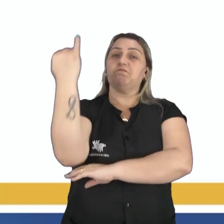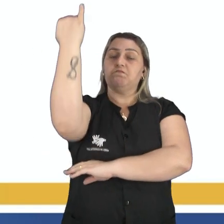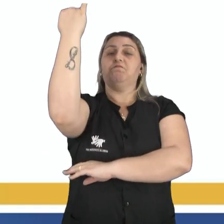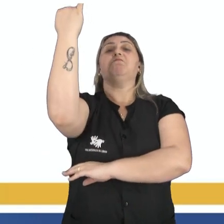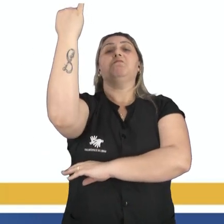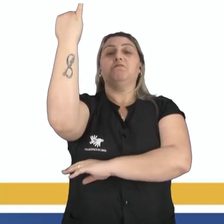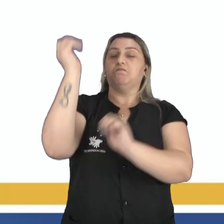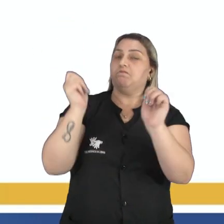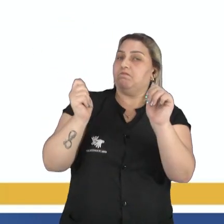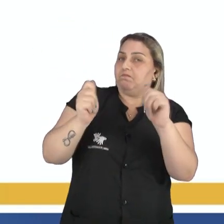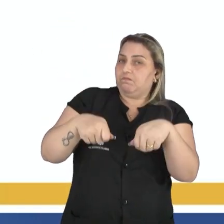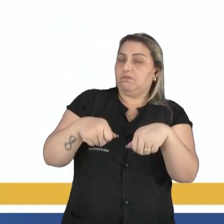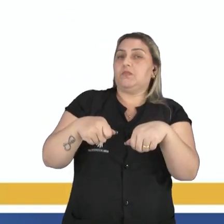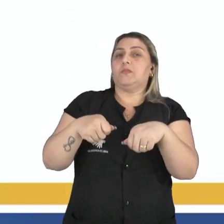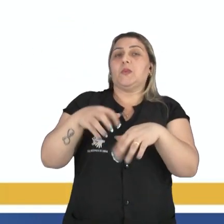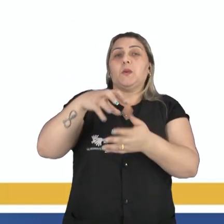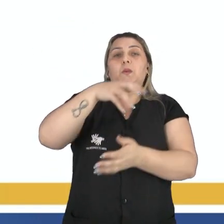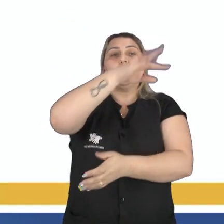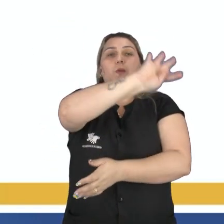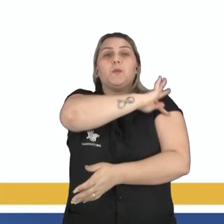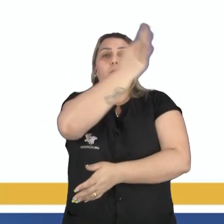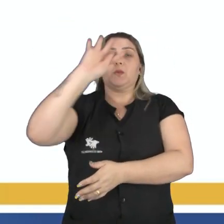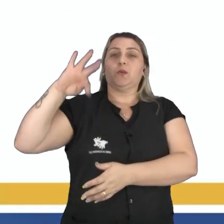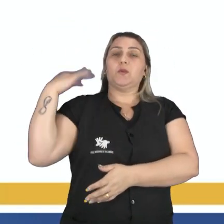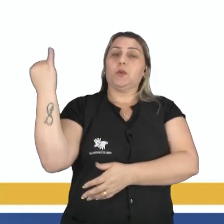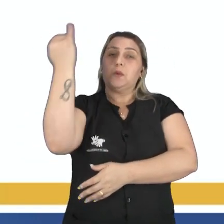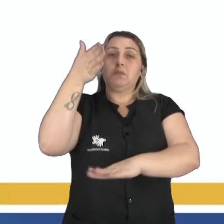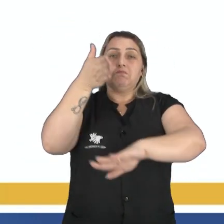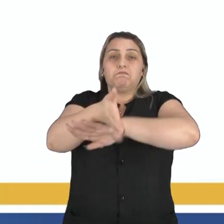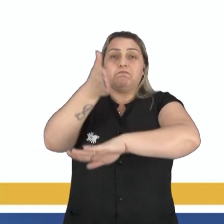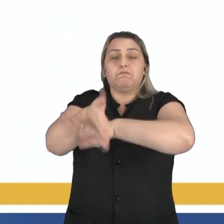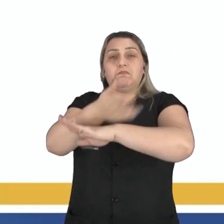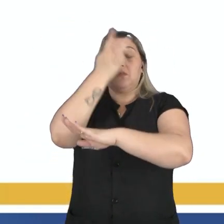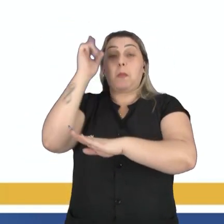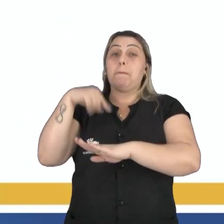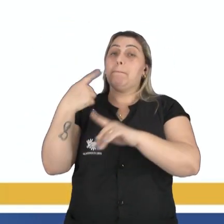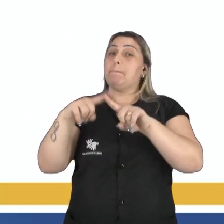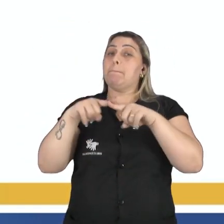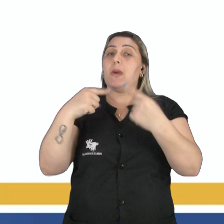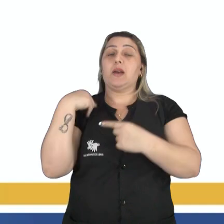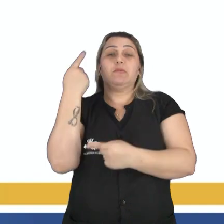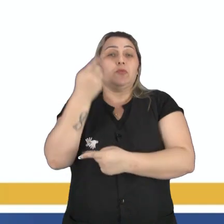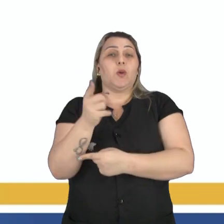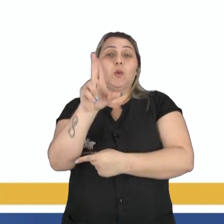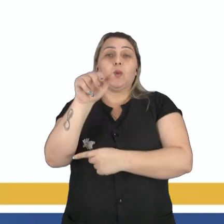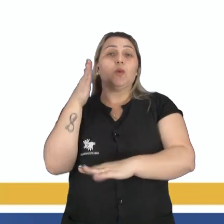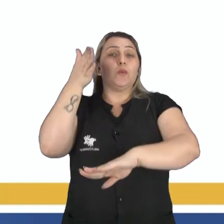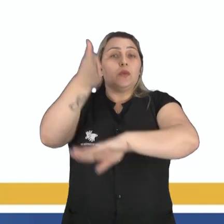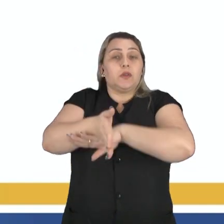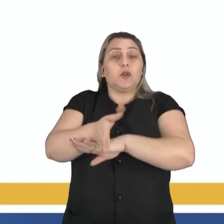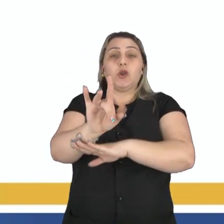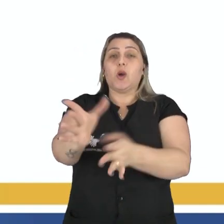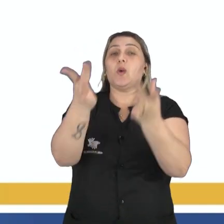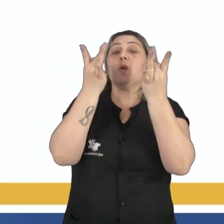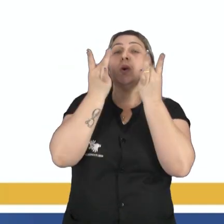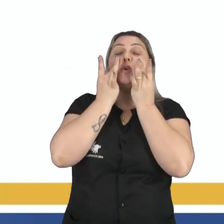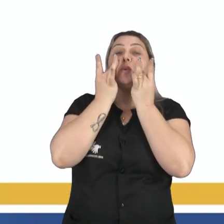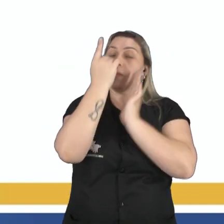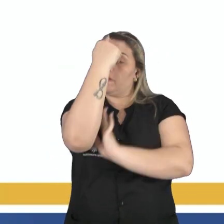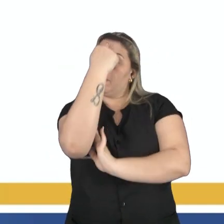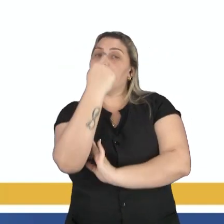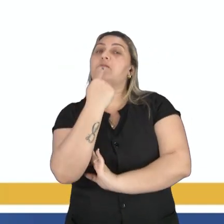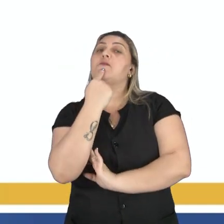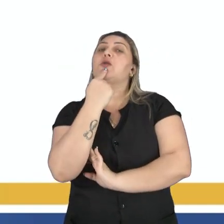importantíssimas de potencial turístico muito importante, mas que muitos de nós nunca fomos lá, a gente só conhece por fotografia e